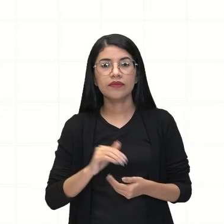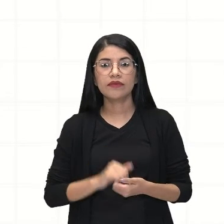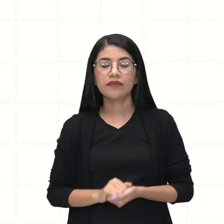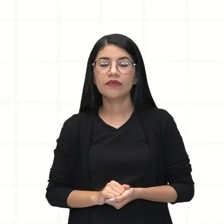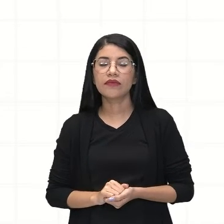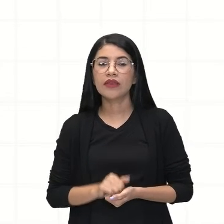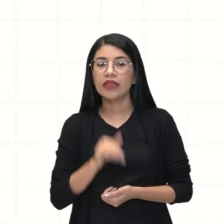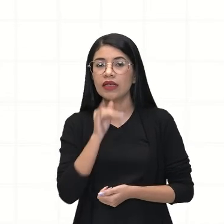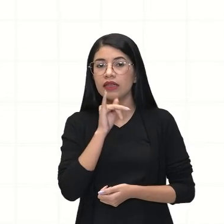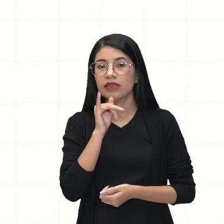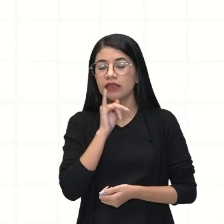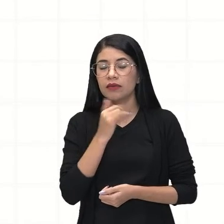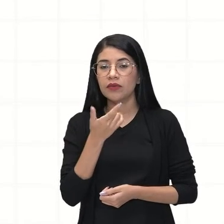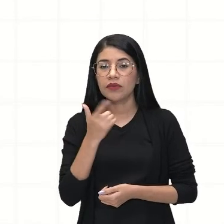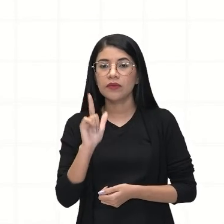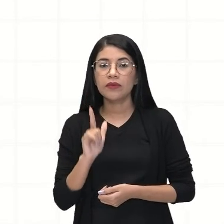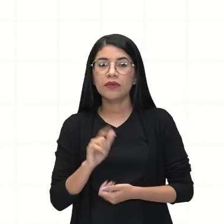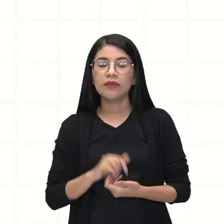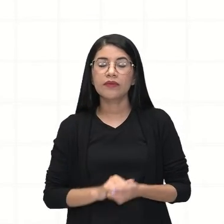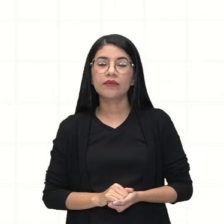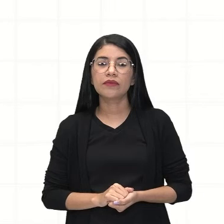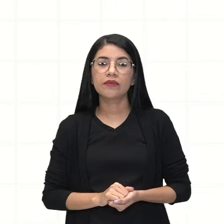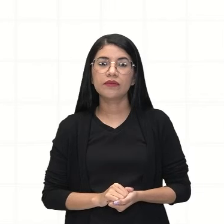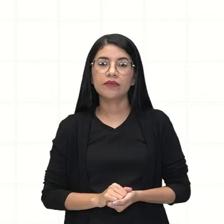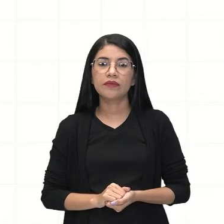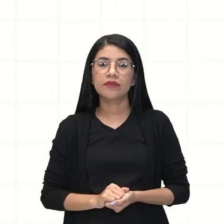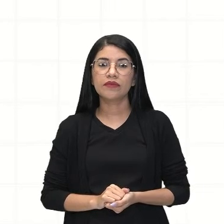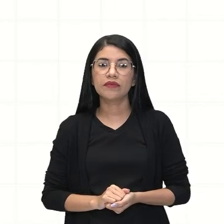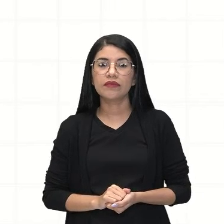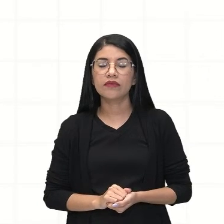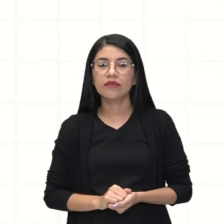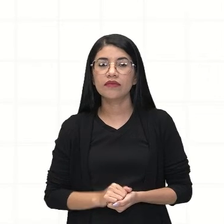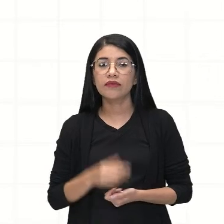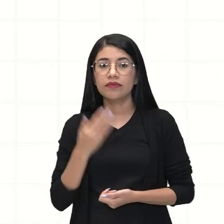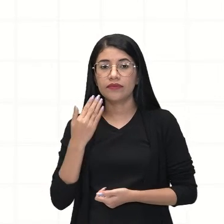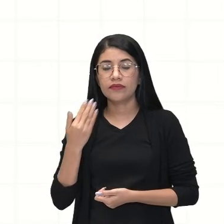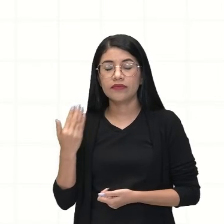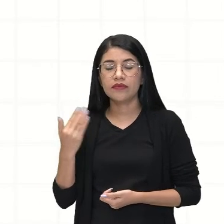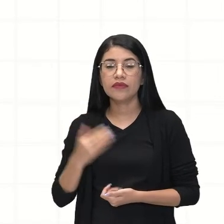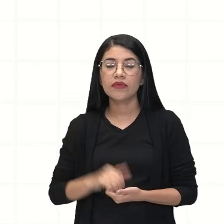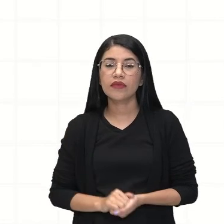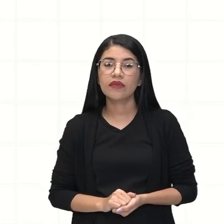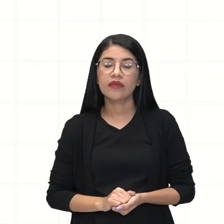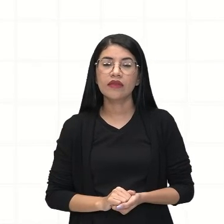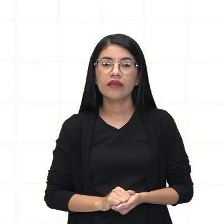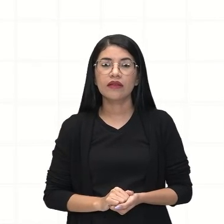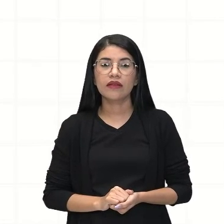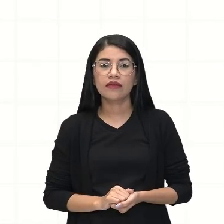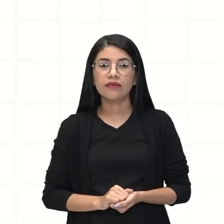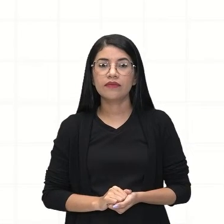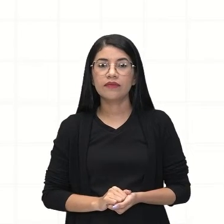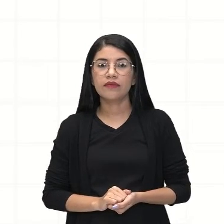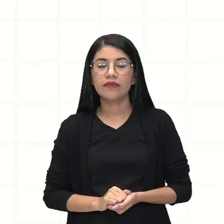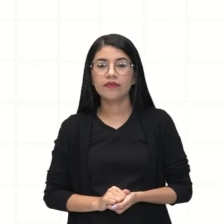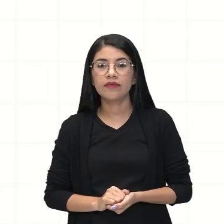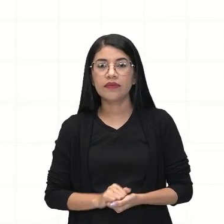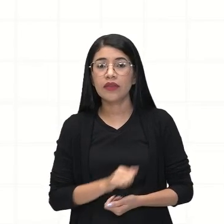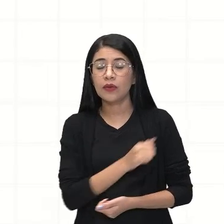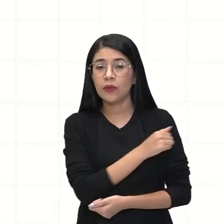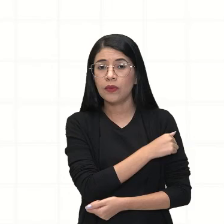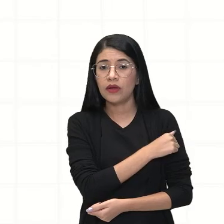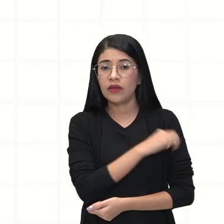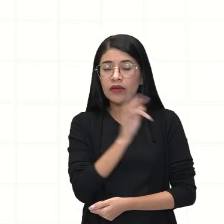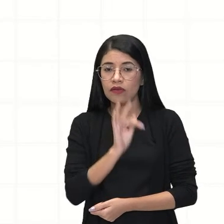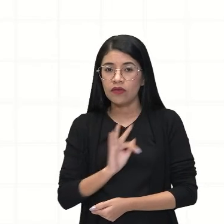vendo exemplos de análise de gráfico. No exemplo 2, nós temos o seguinte: alunos da Faculdade